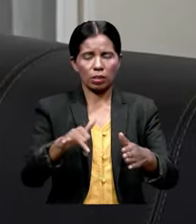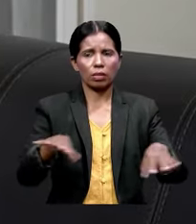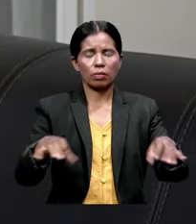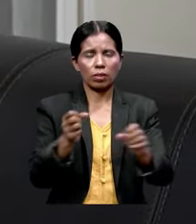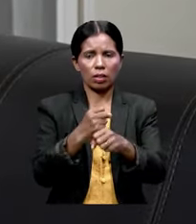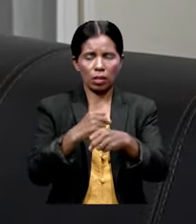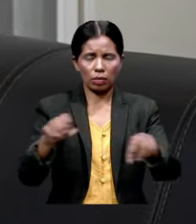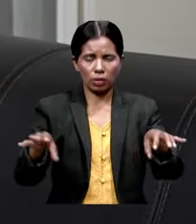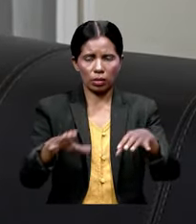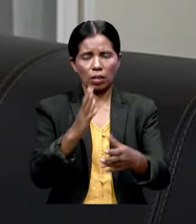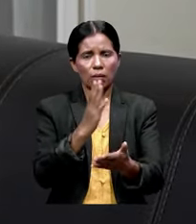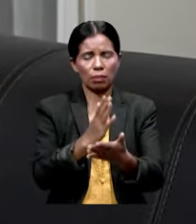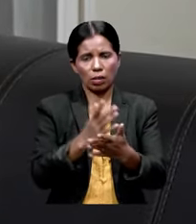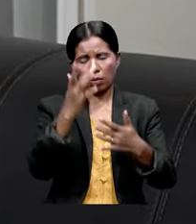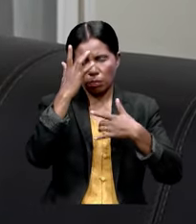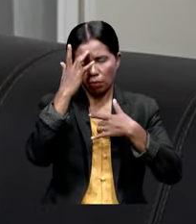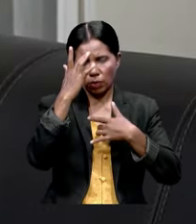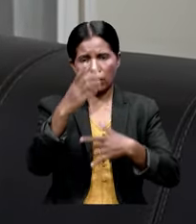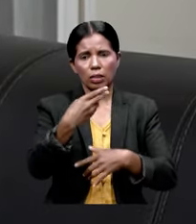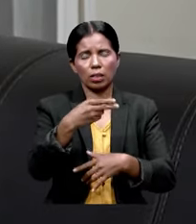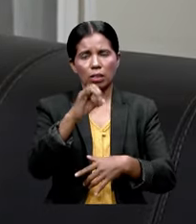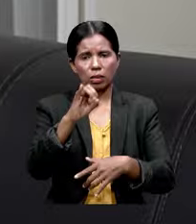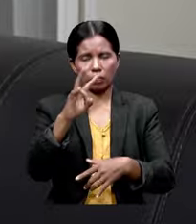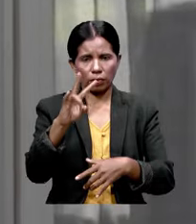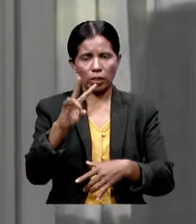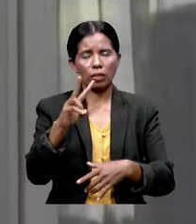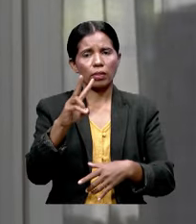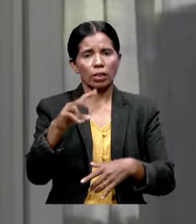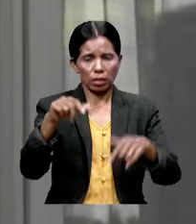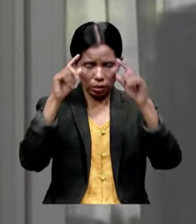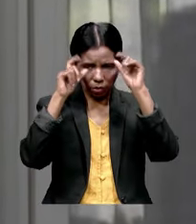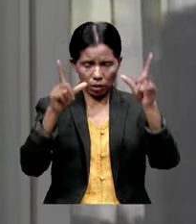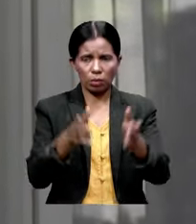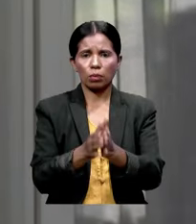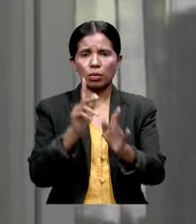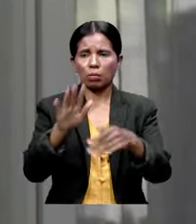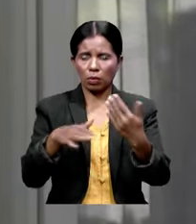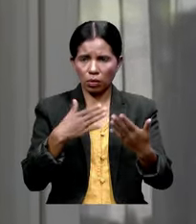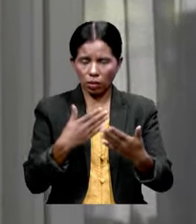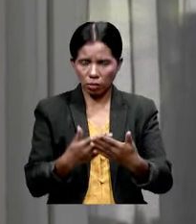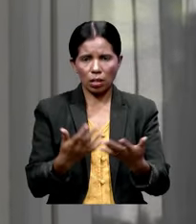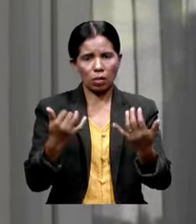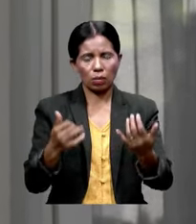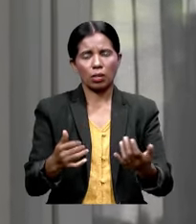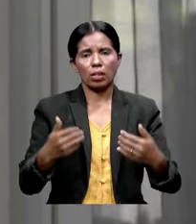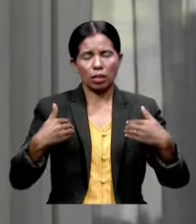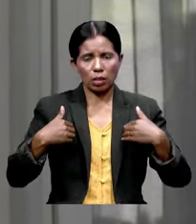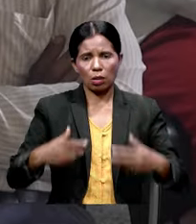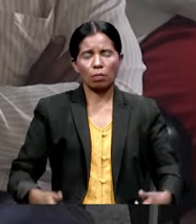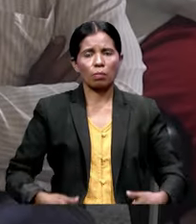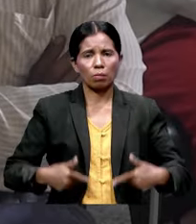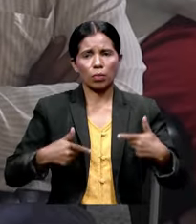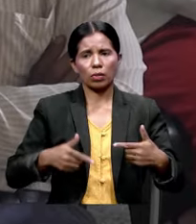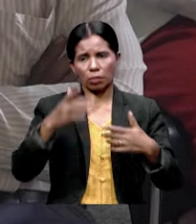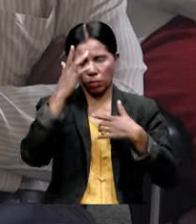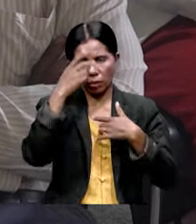la serviço para combate mora HIV e Timor-Leste. Assanami Mos, russo cidadão Sira Nebe, detetado mora so HIV-Sida,